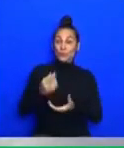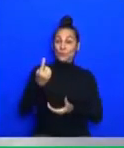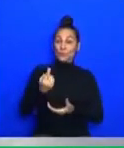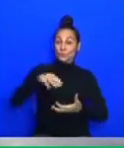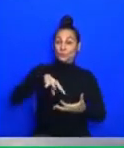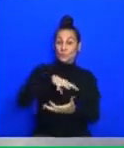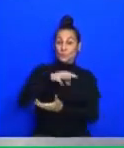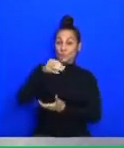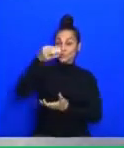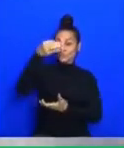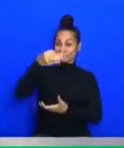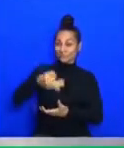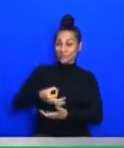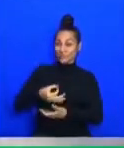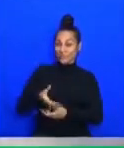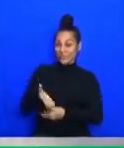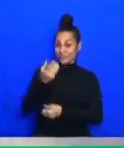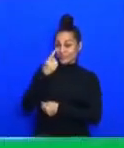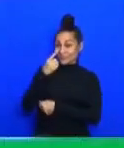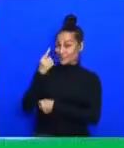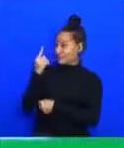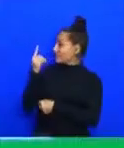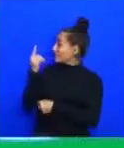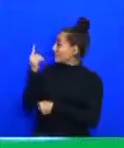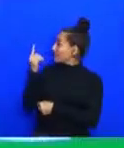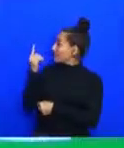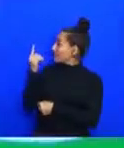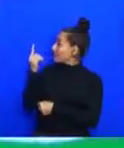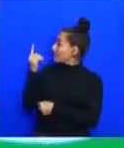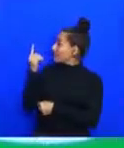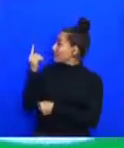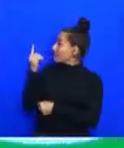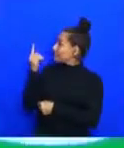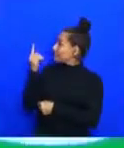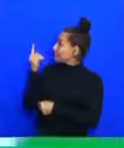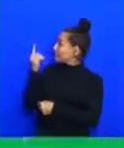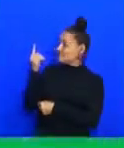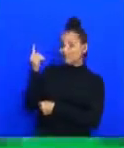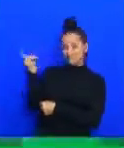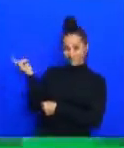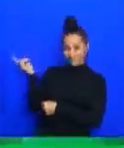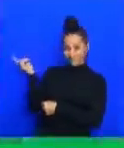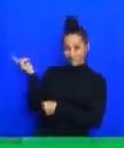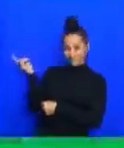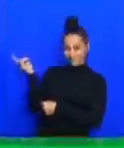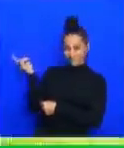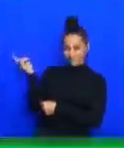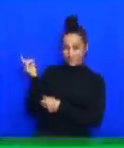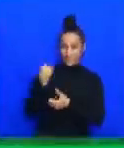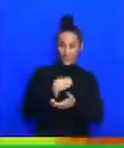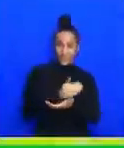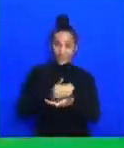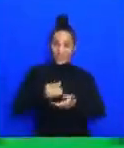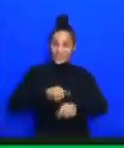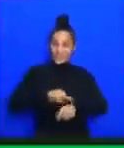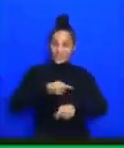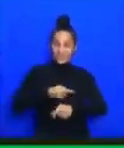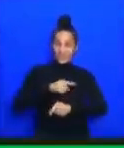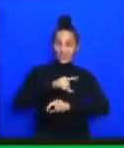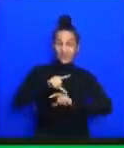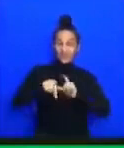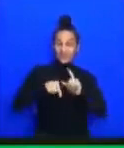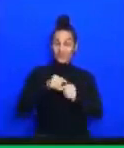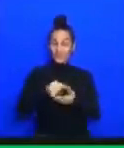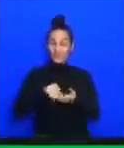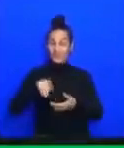1 já está preparado, bolas posicionadas, valendo! Começa agora o